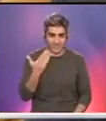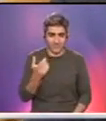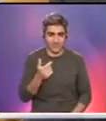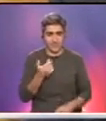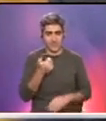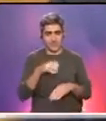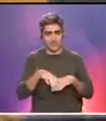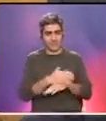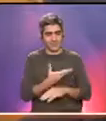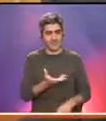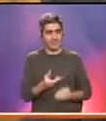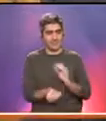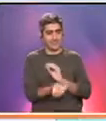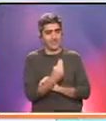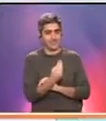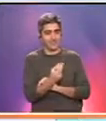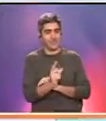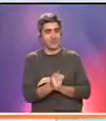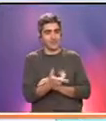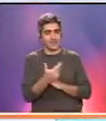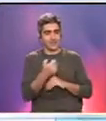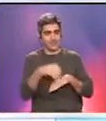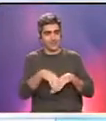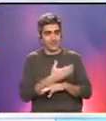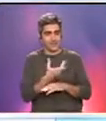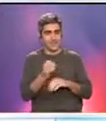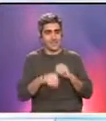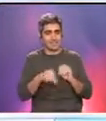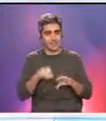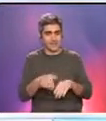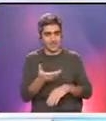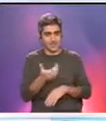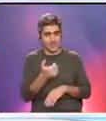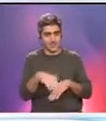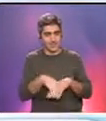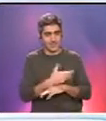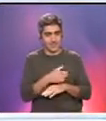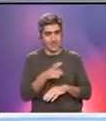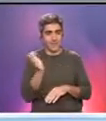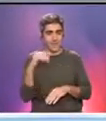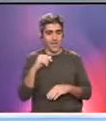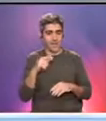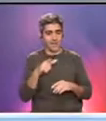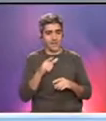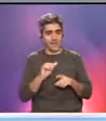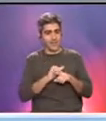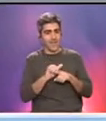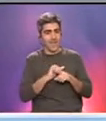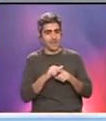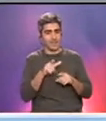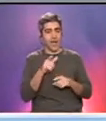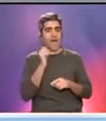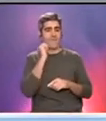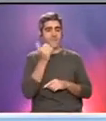é esse? O que é que lhe aconteceu? Vem da ginástica. Todo moderno. Estou aflito das